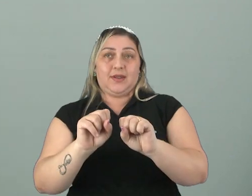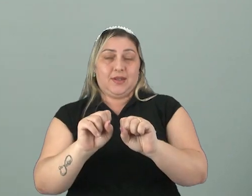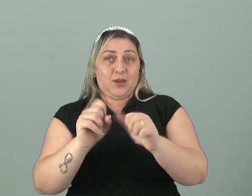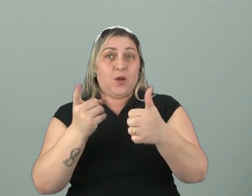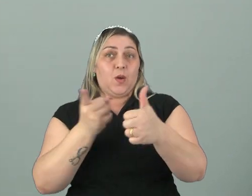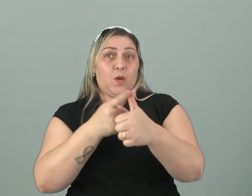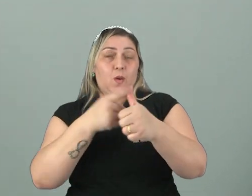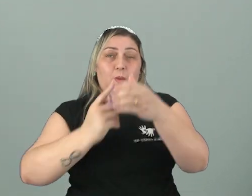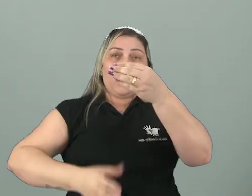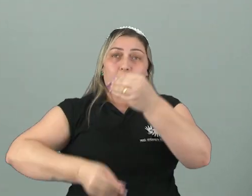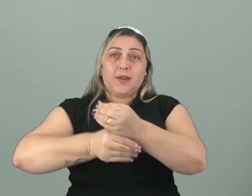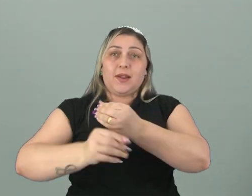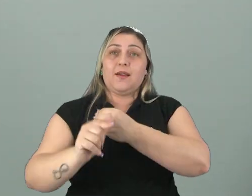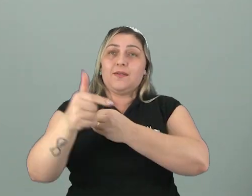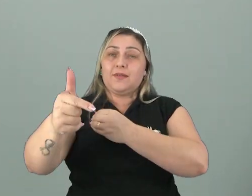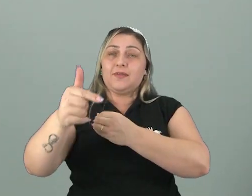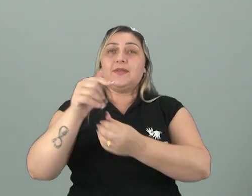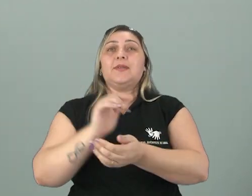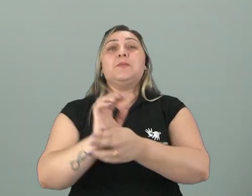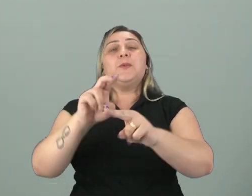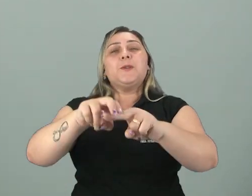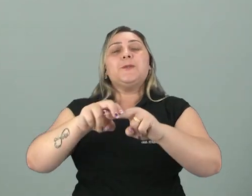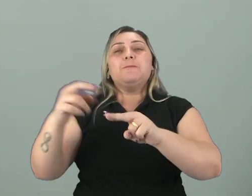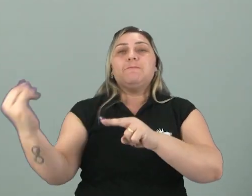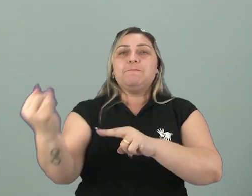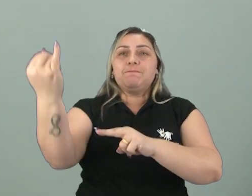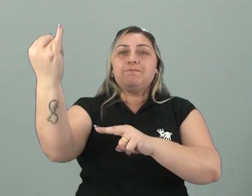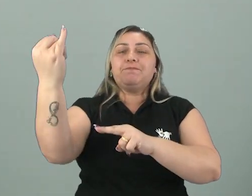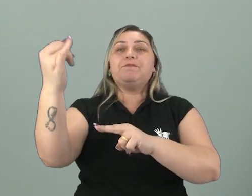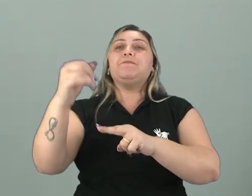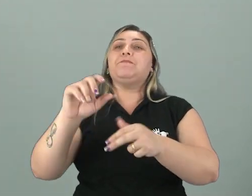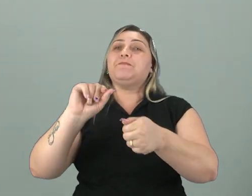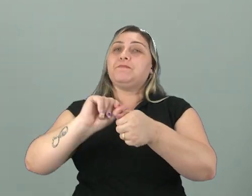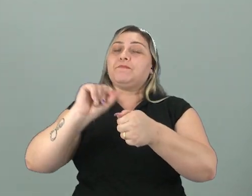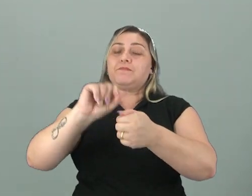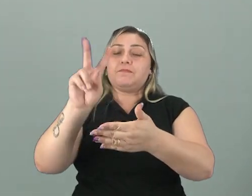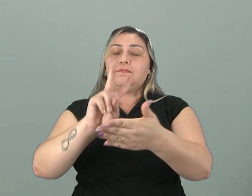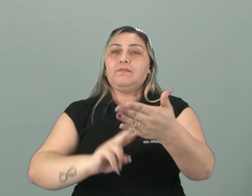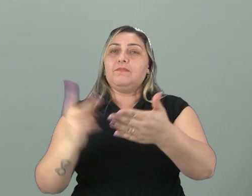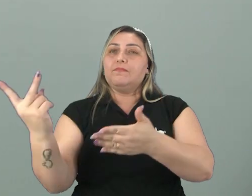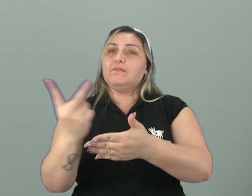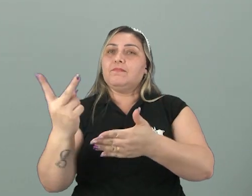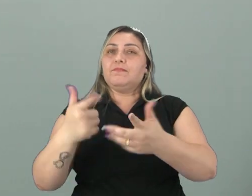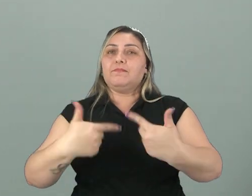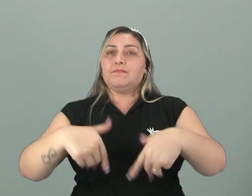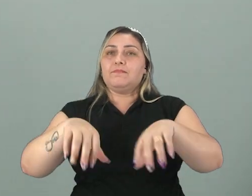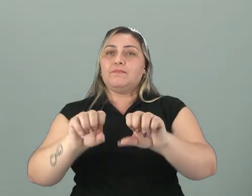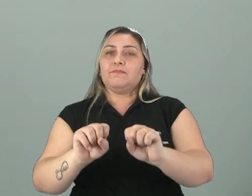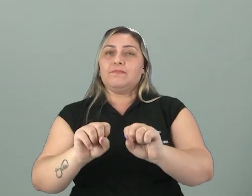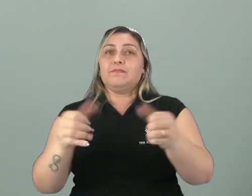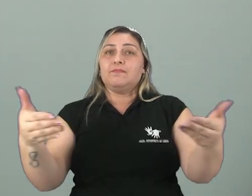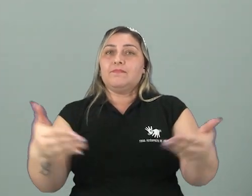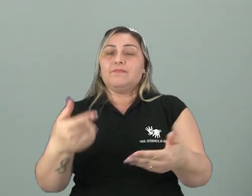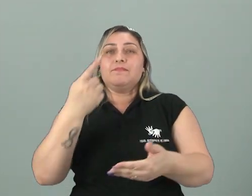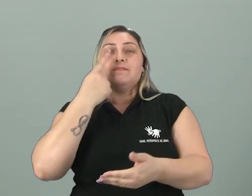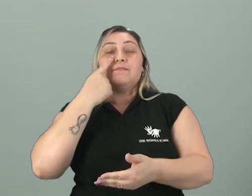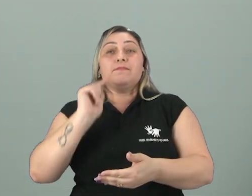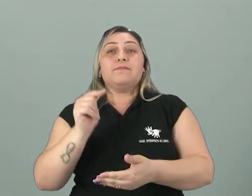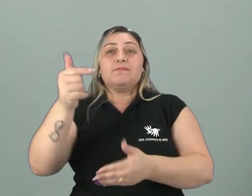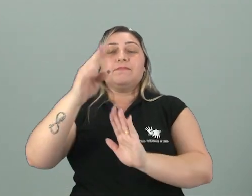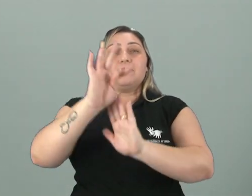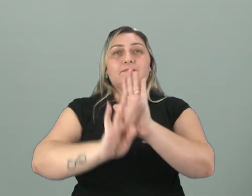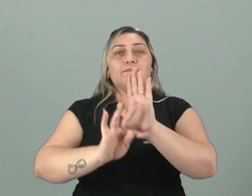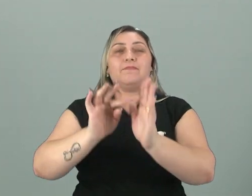Uma complementando a outra. Por isso que é importante que façamos a leitura das duas linguagens. Agora observe